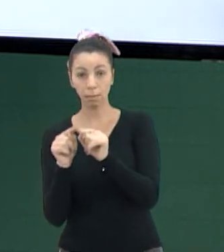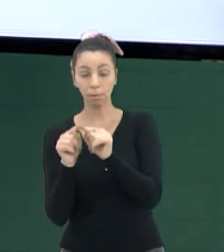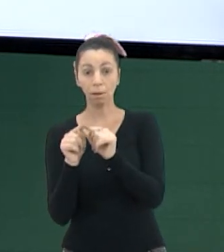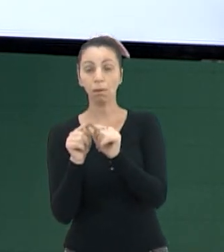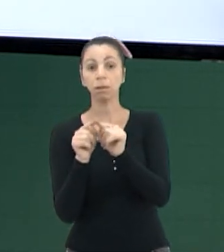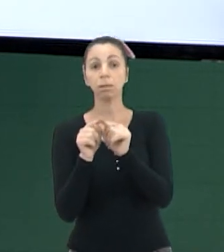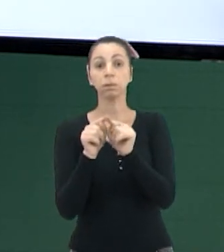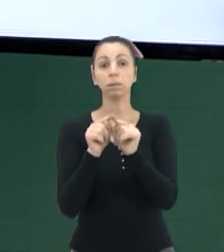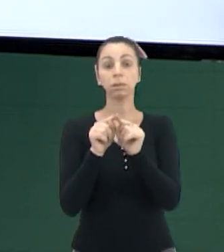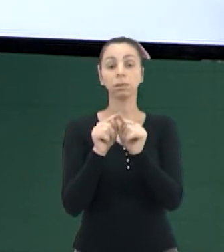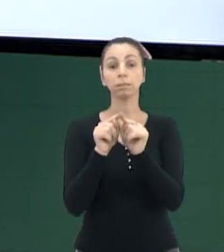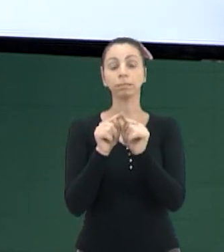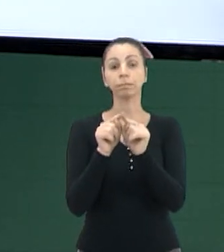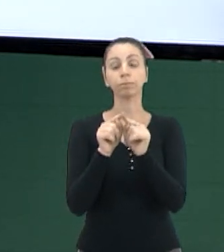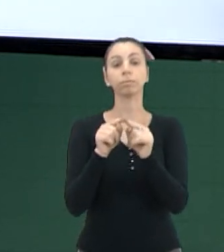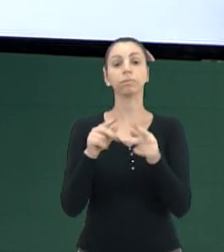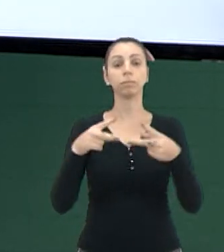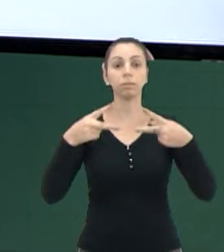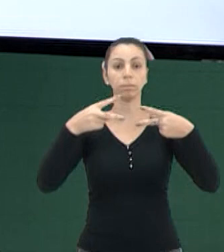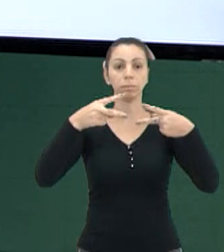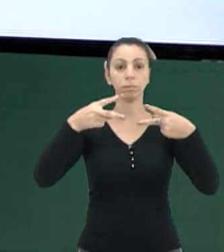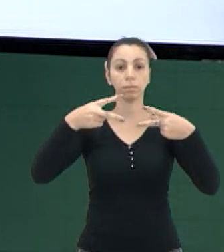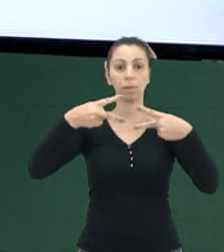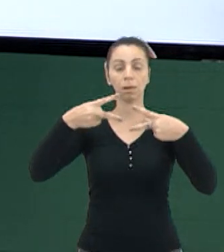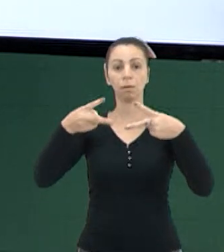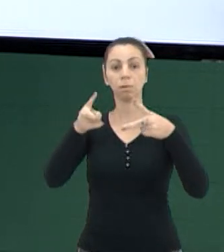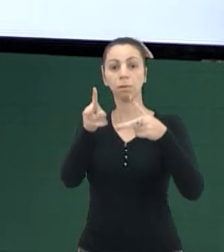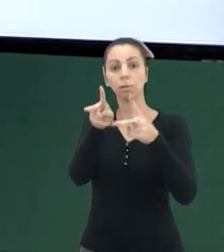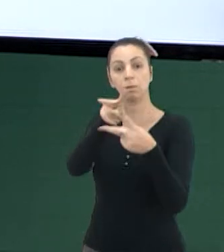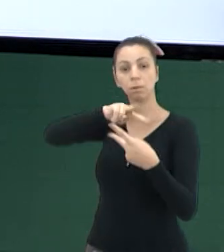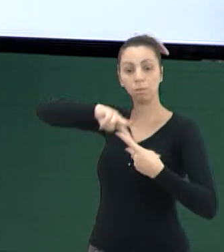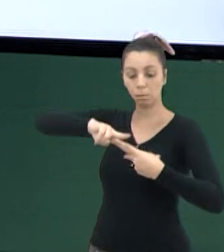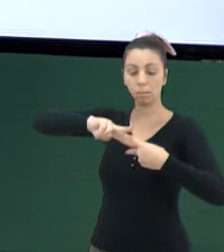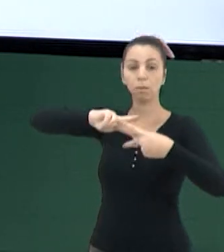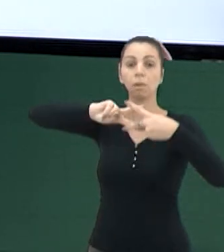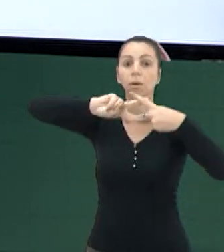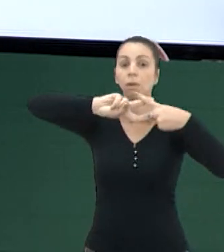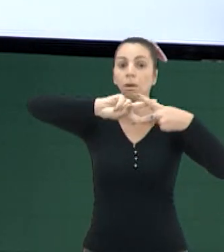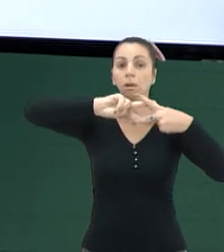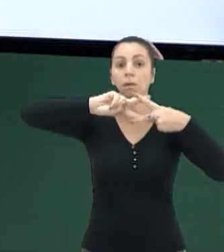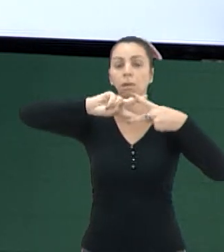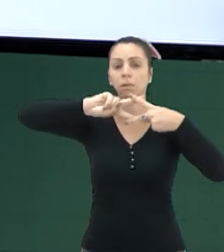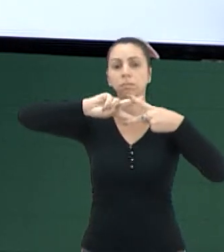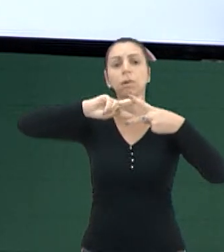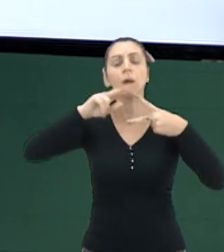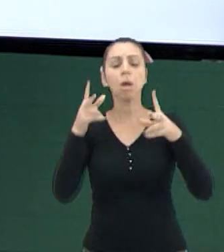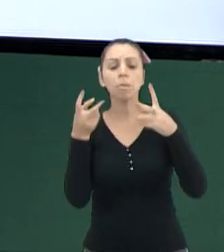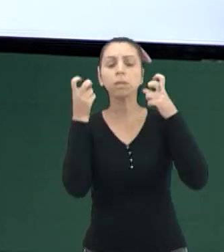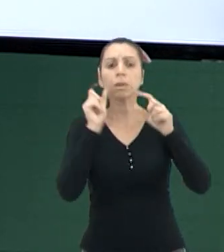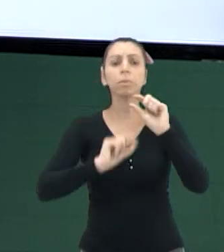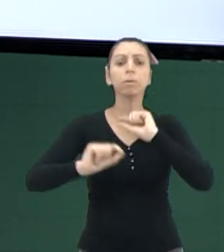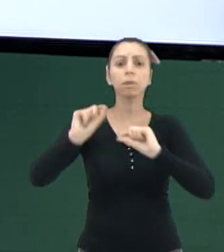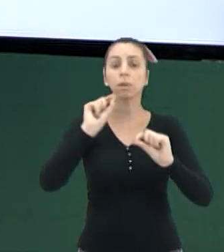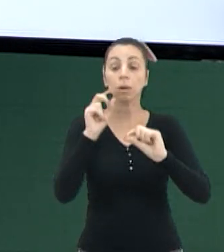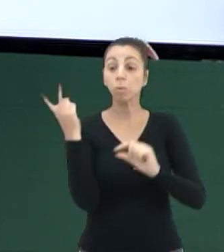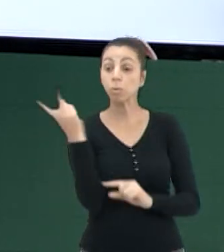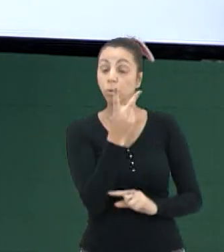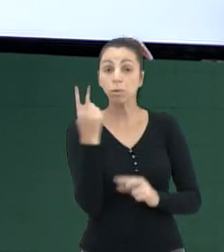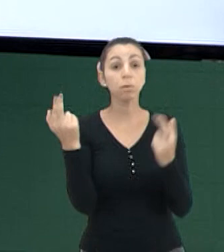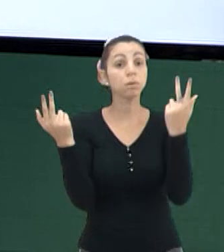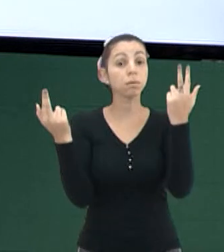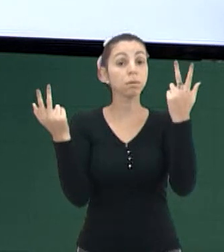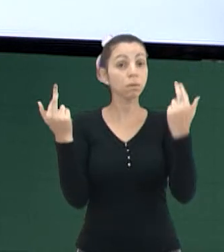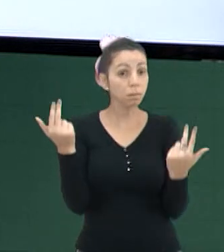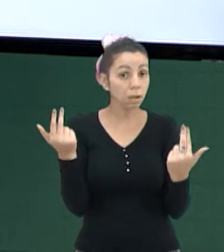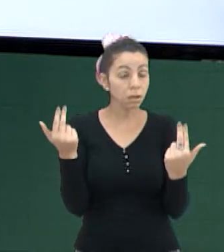sobre o outro, ou seja, se eu colocar um sobre o outro, eu vou verificar que os dois triângulos são congruentes, que eles